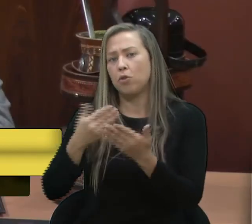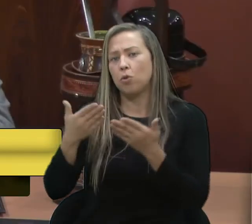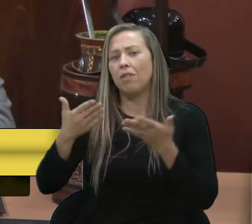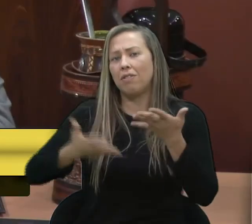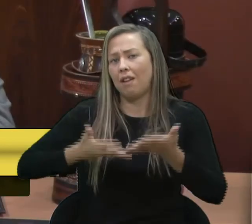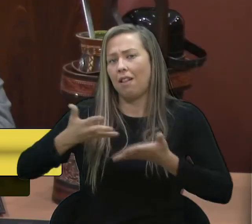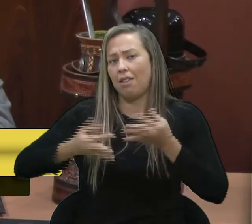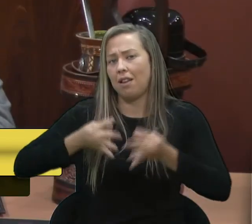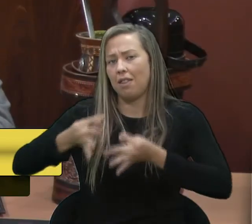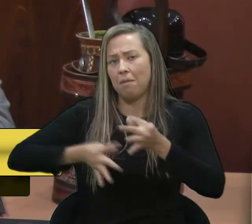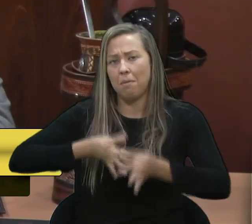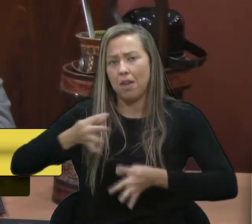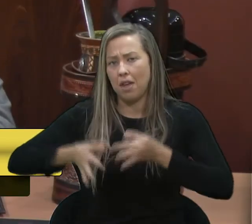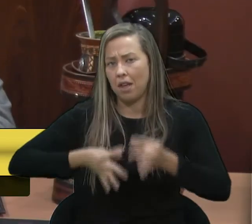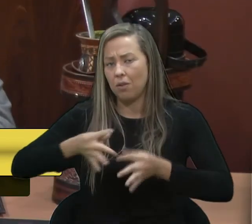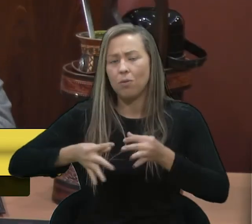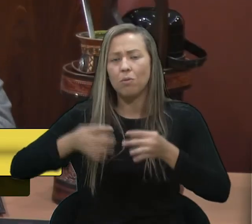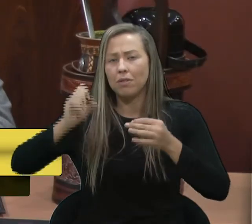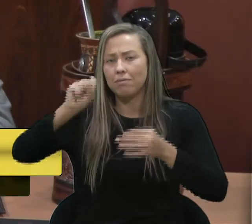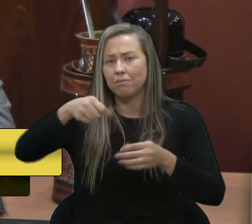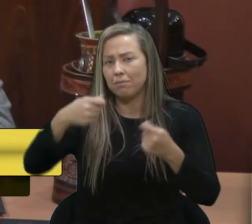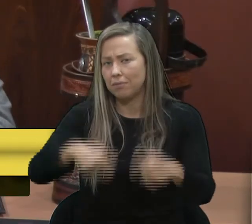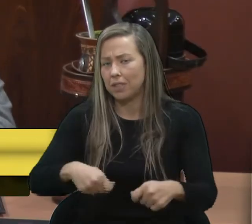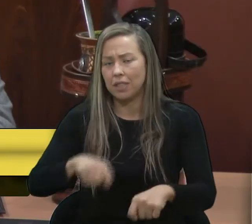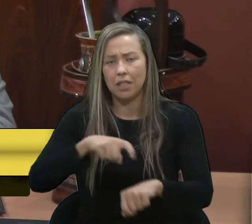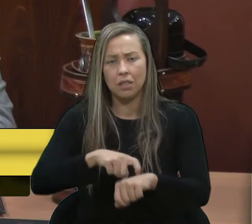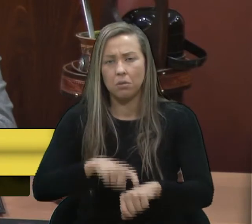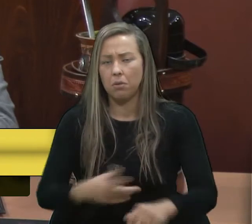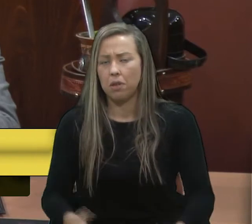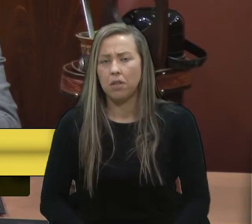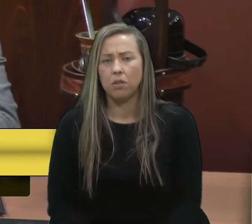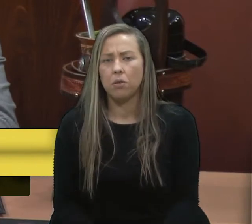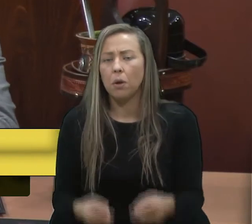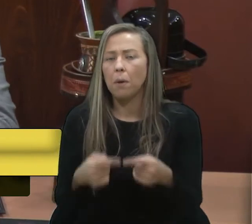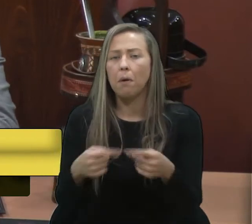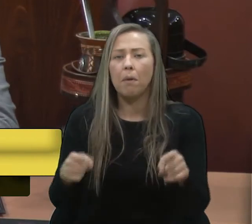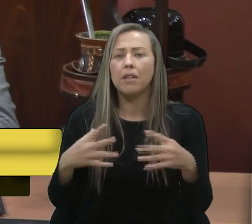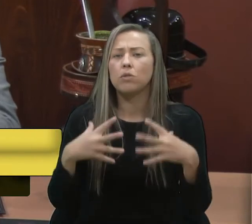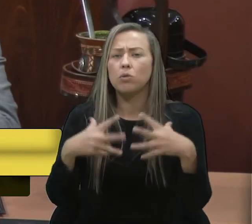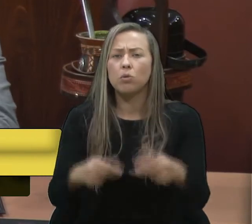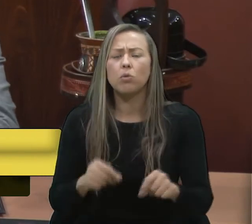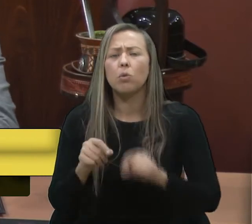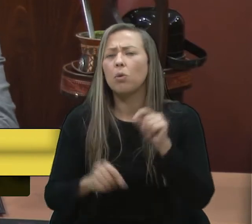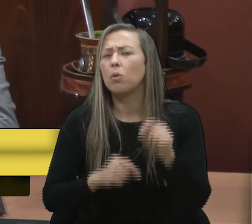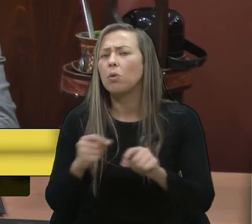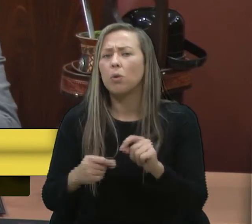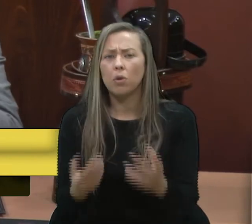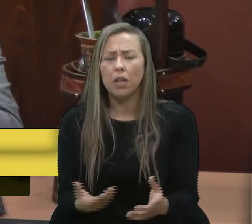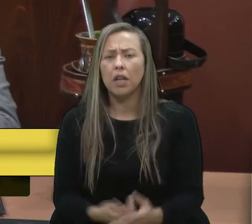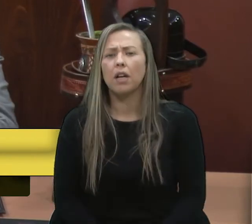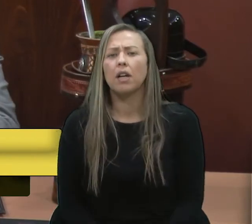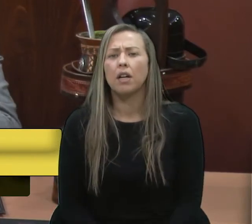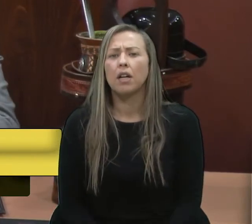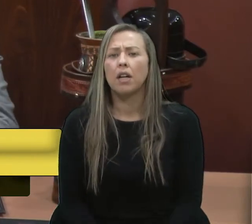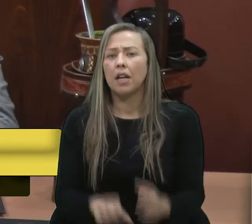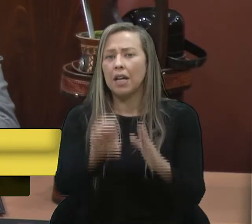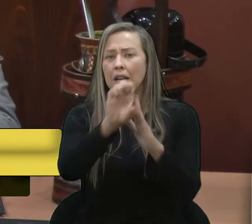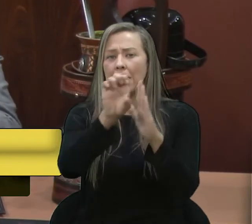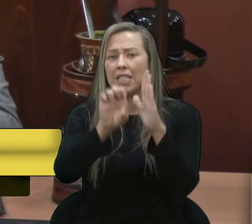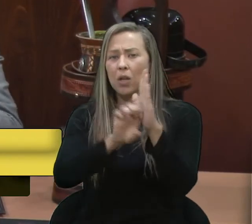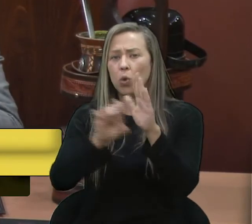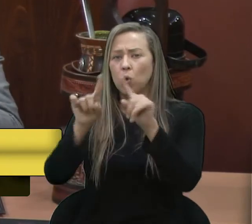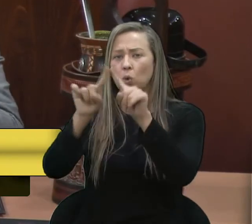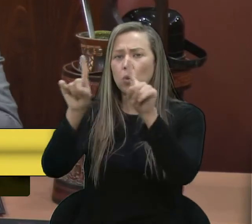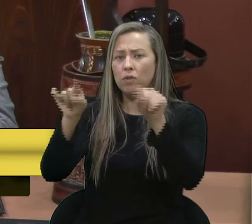precisa realmente se tratar nessa situação. Mas isso tudo é o Estatuto do Servidor que